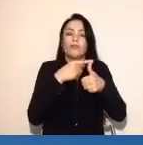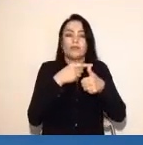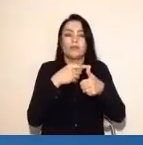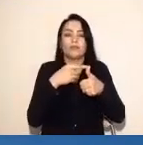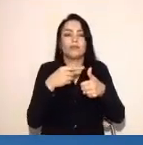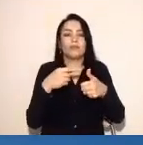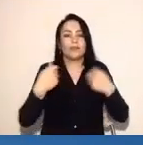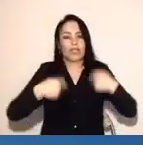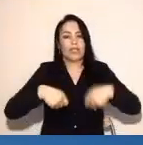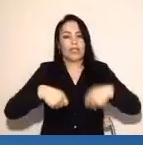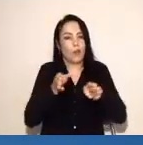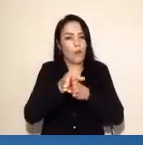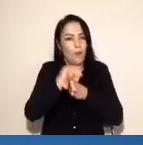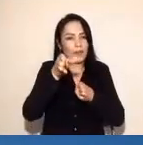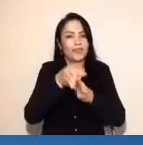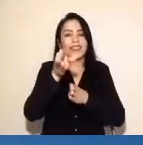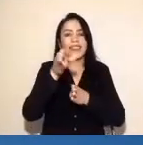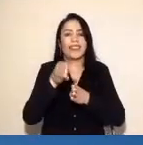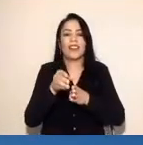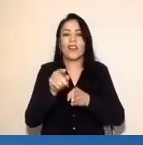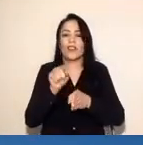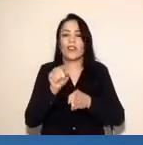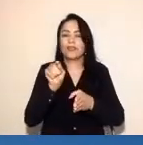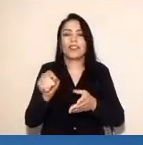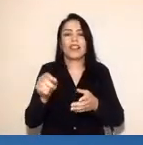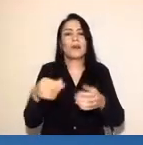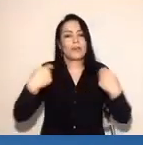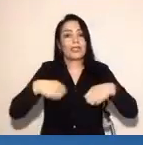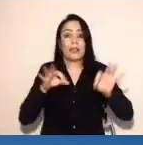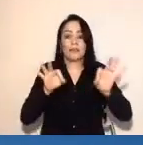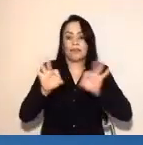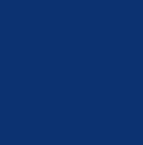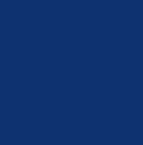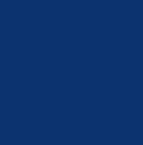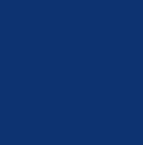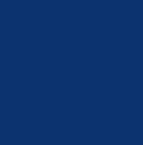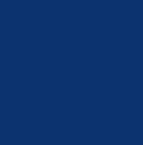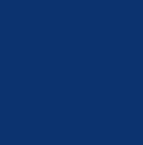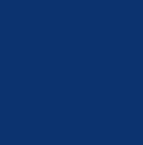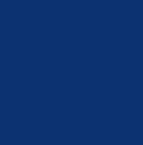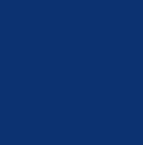conceito, primeiro conselho aqui para quem tá na própria declaração.